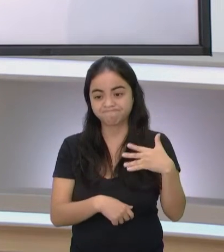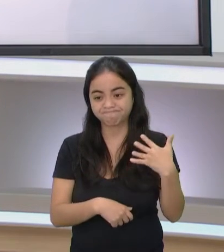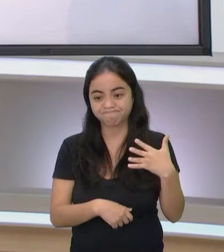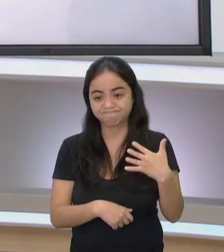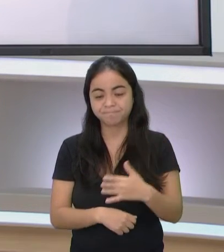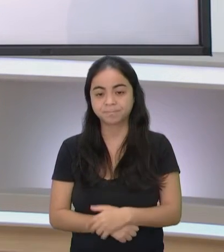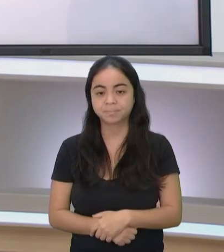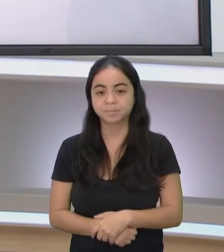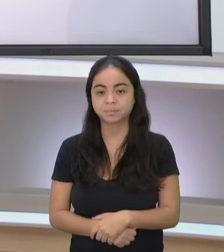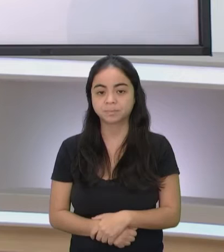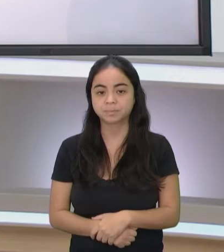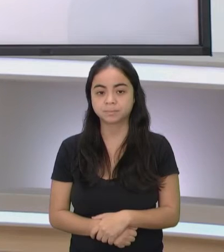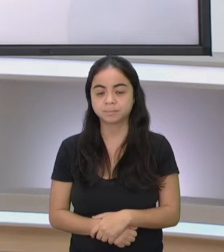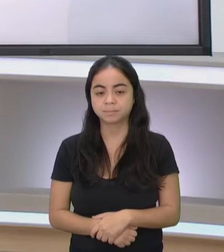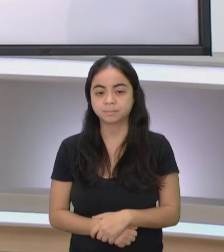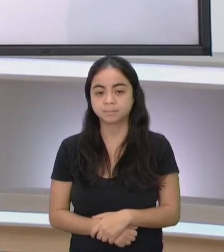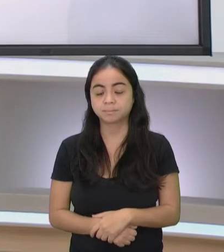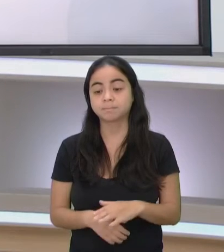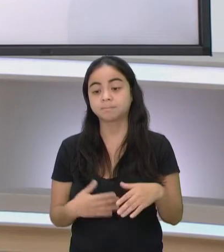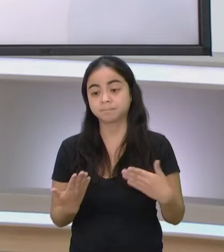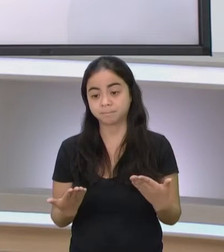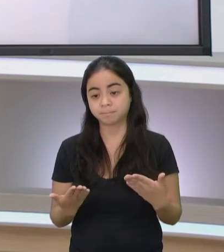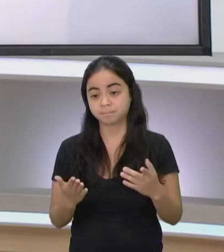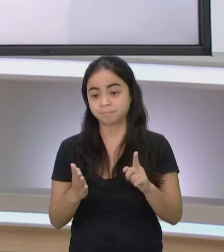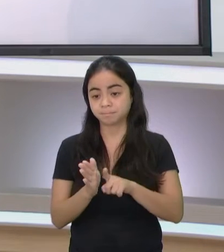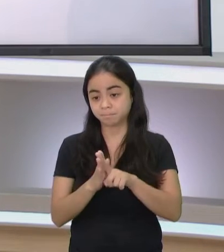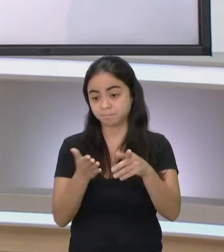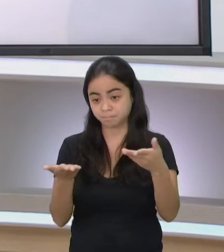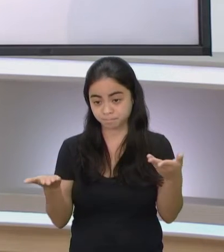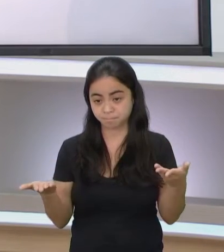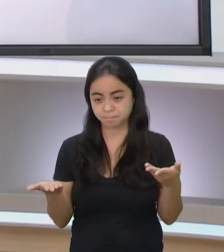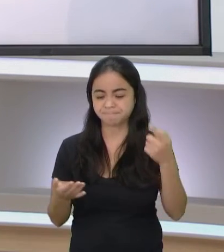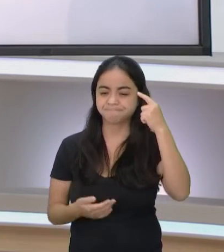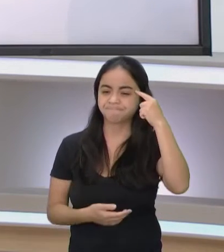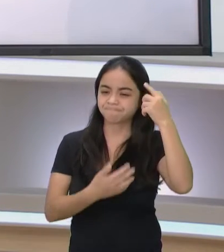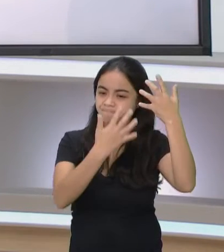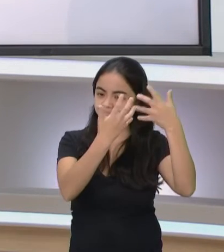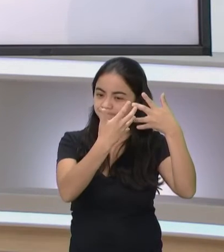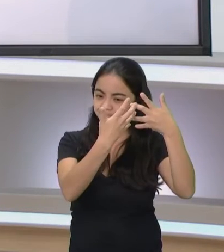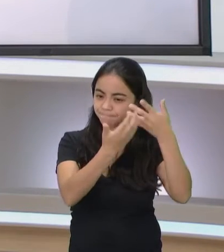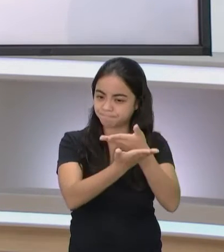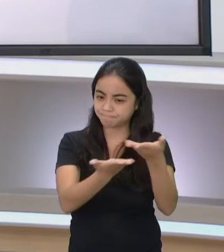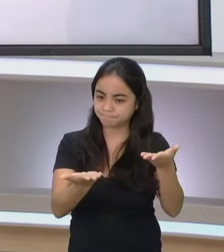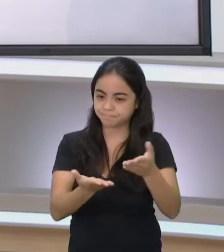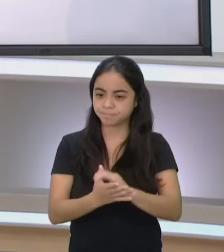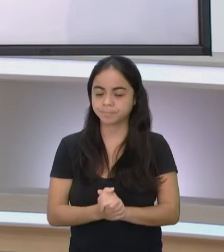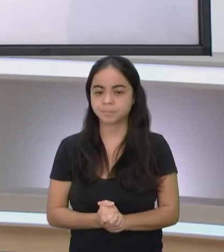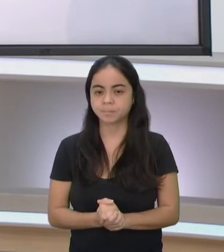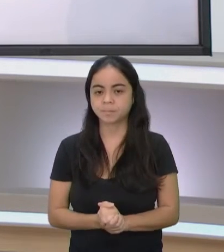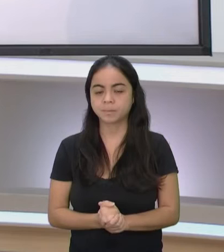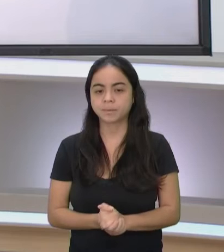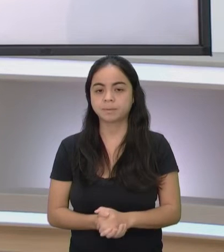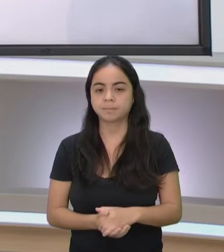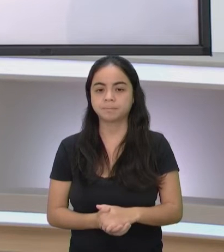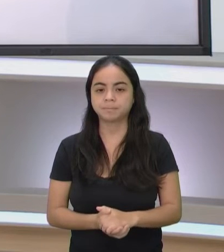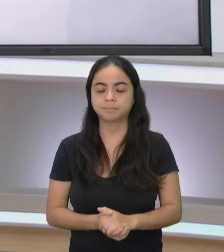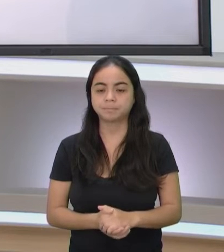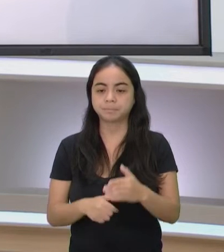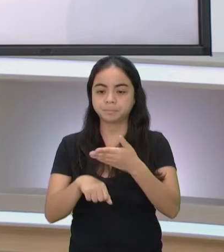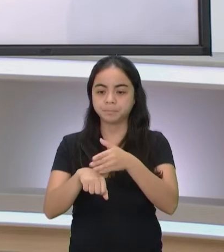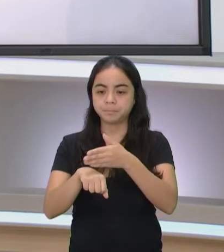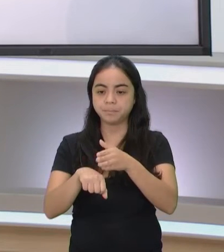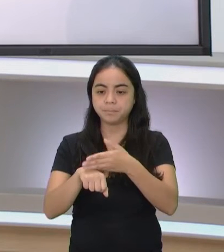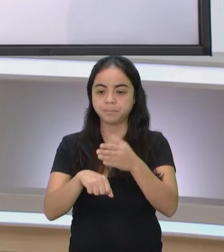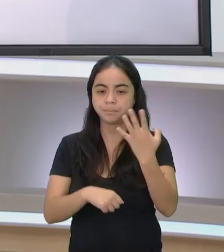R$ 720? Fica aí também o questionamento. O exercício 4 é um exercício de